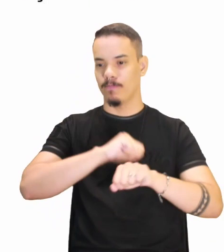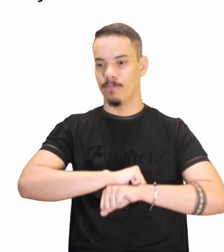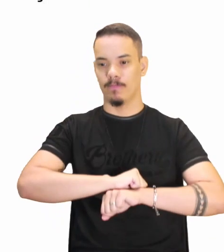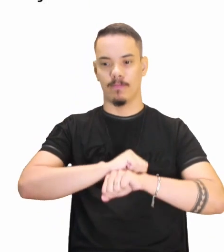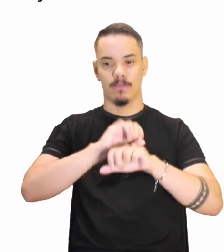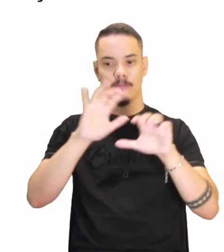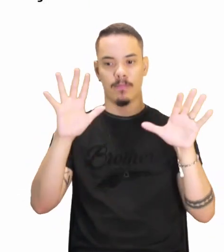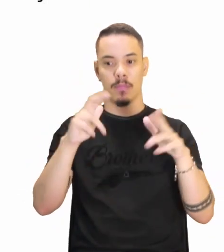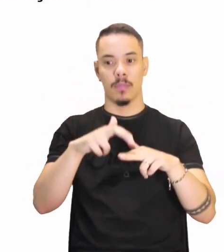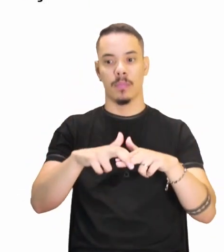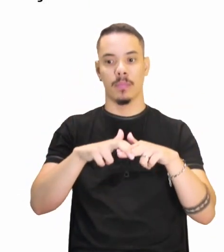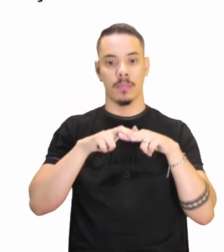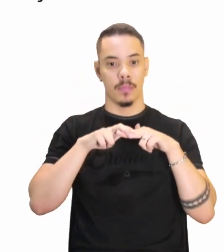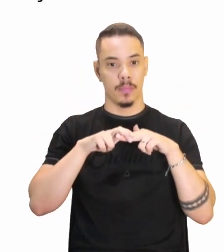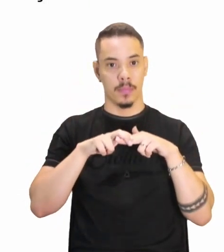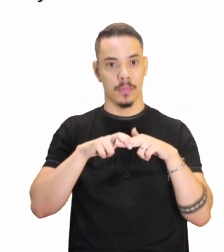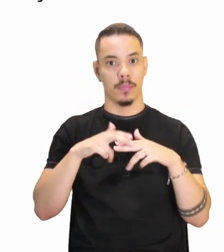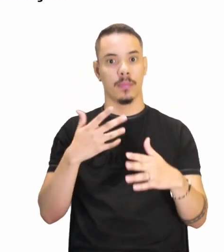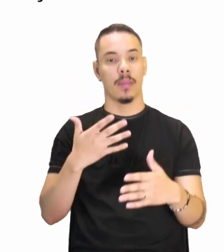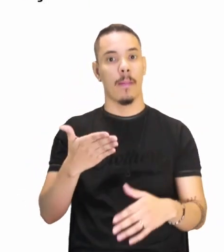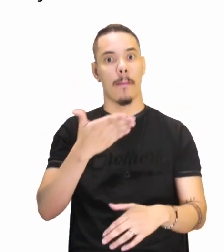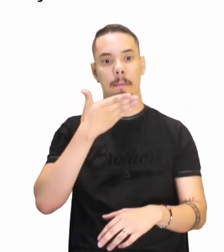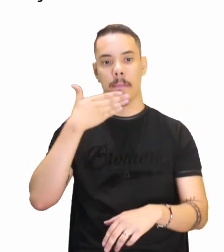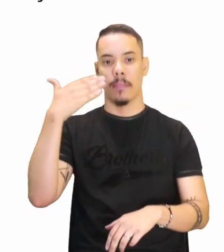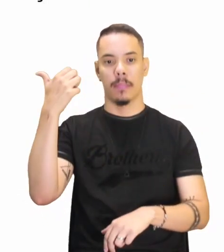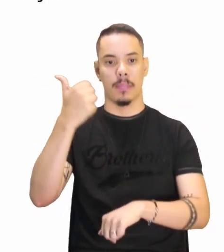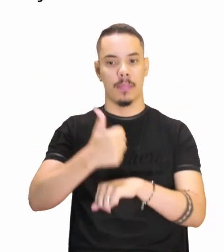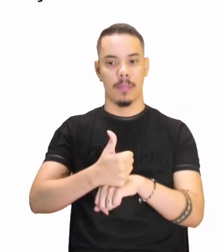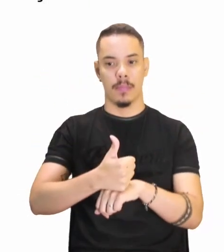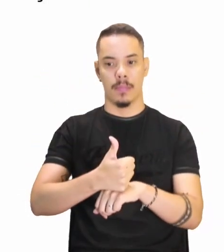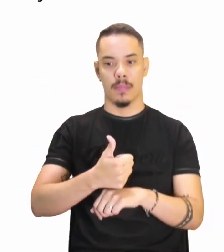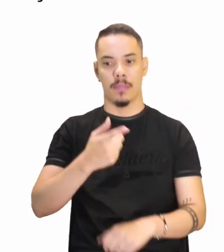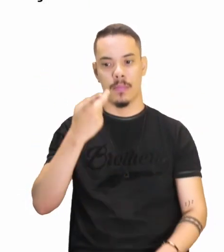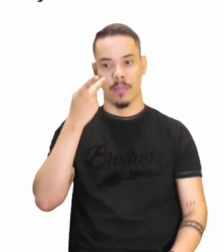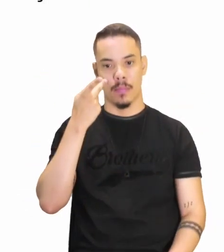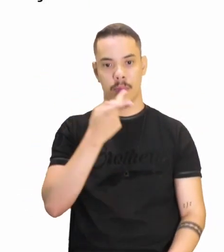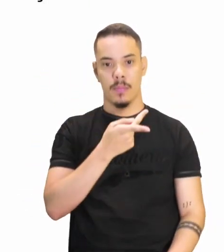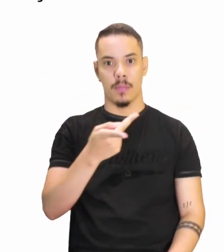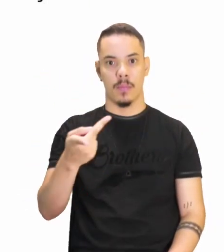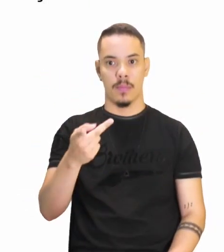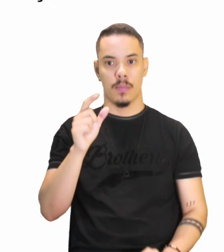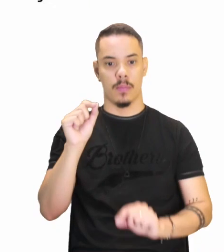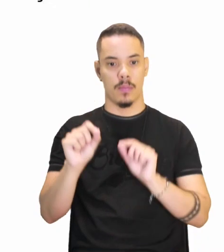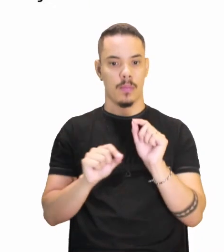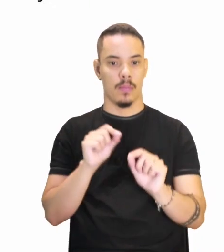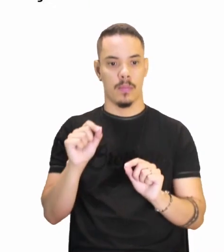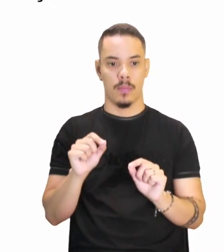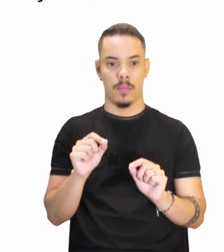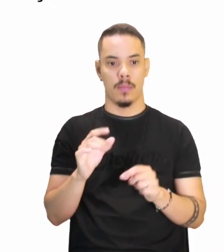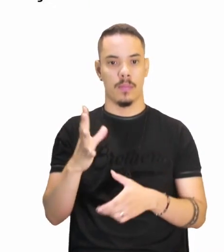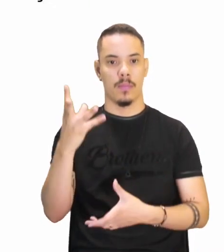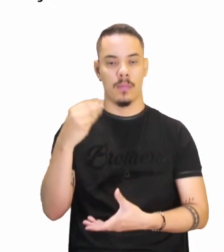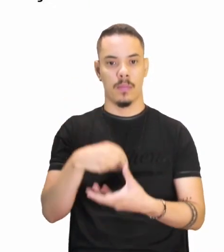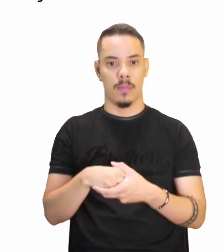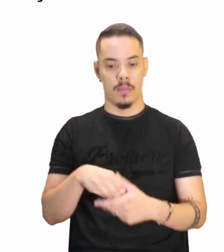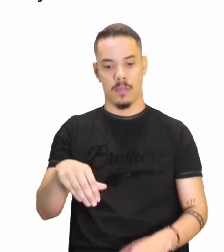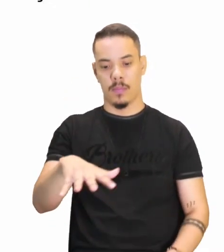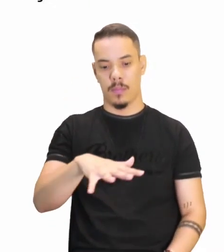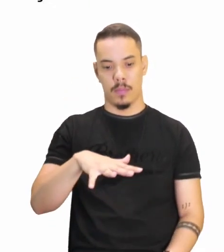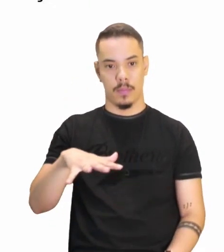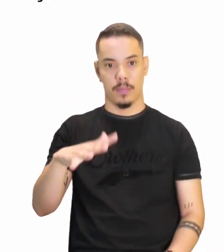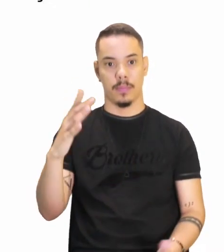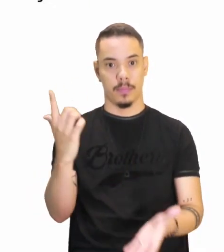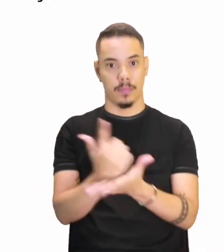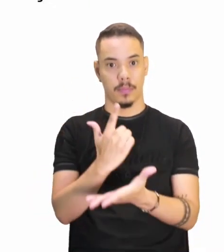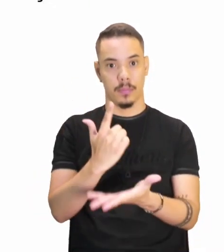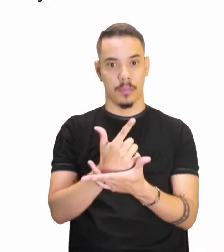quando ele fala assim é muito melhor procurar não no terreno que fica entre os escritor e sua obra então